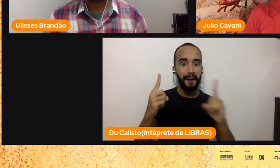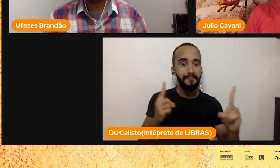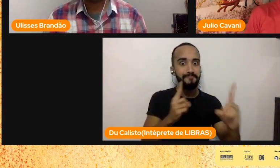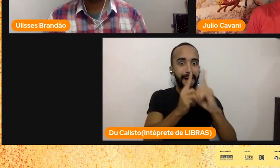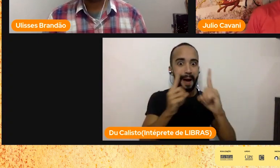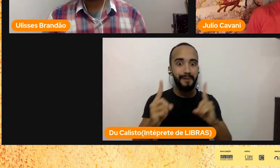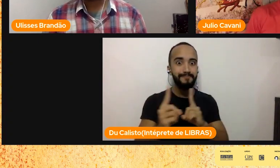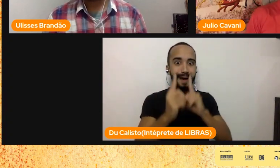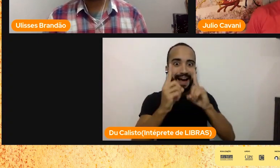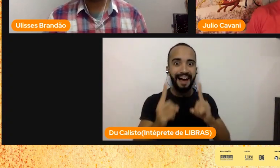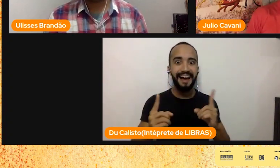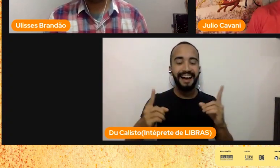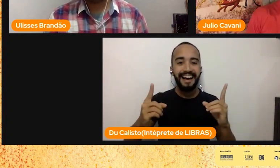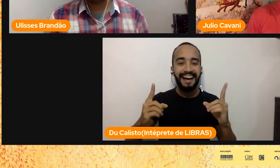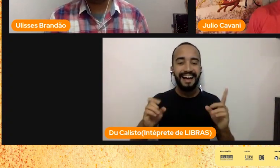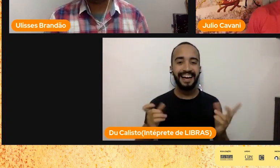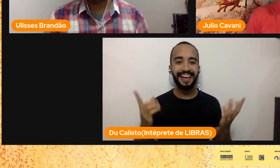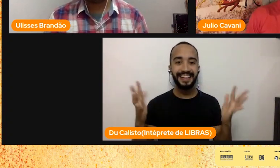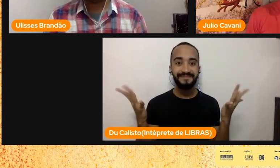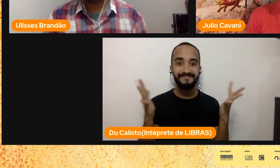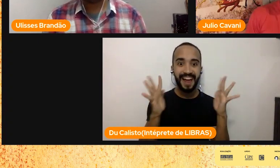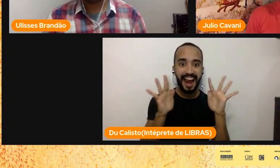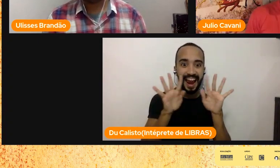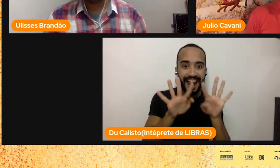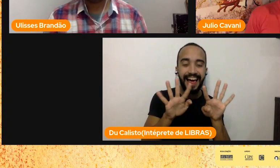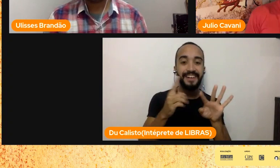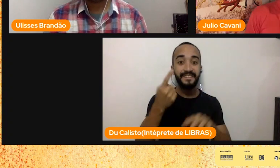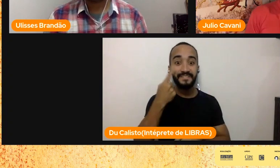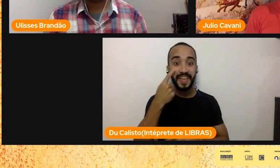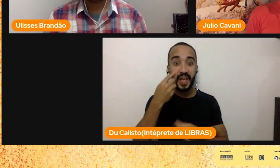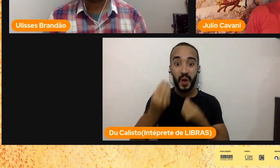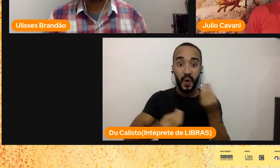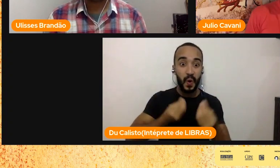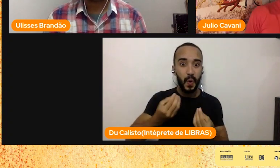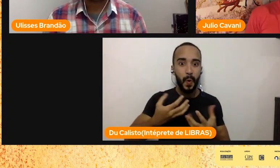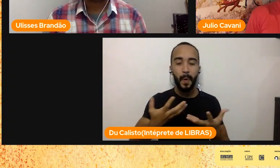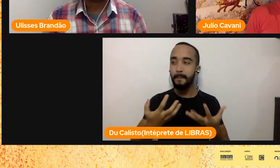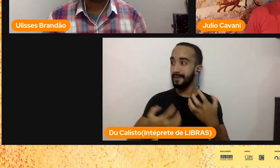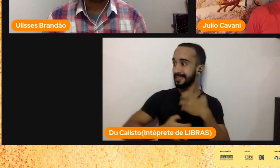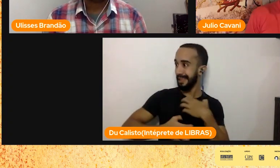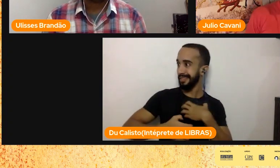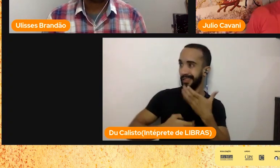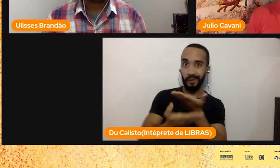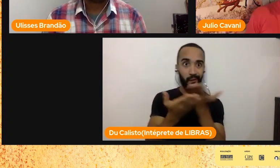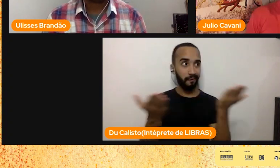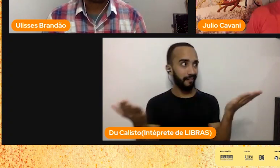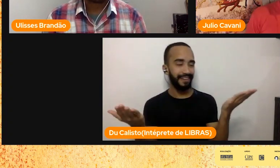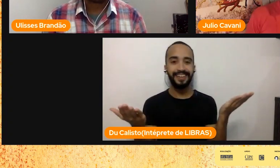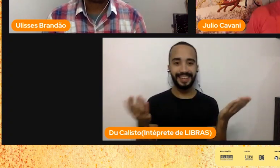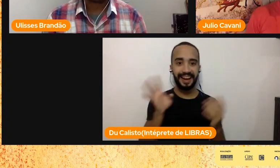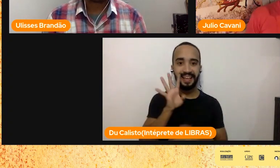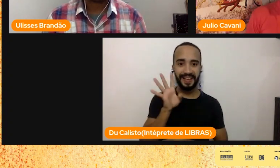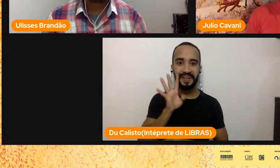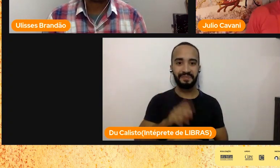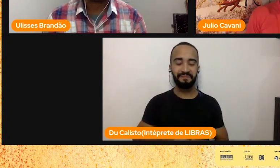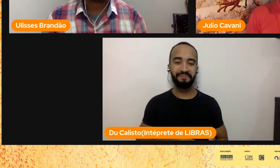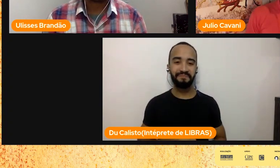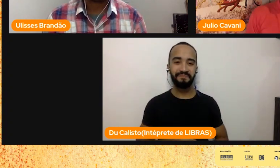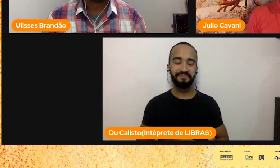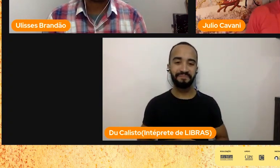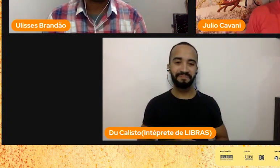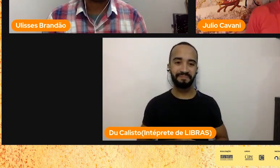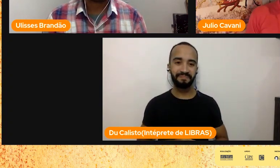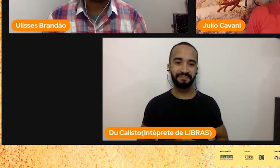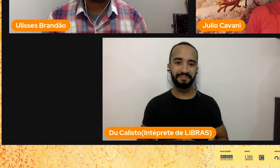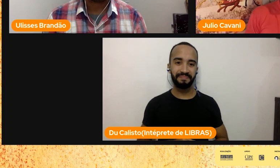reação deles e conversando também nessas mesas de festivais, que é uma coisa bem bacana. Legal.